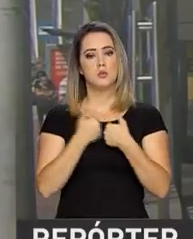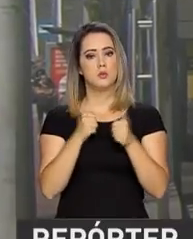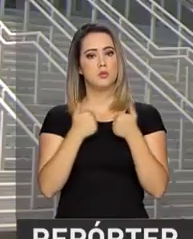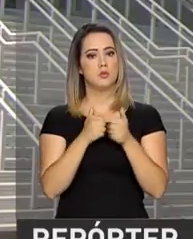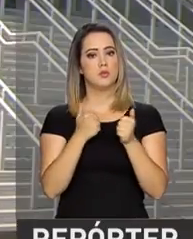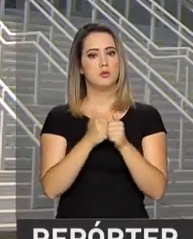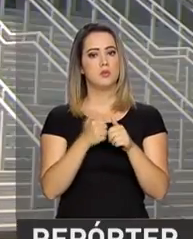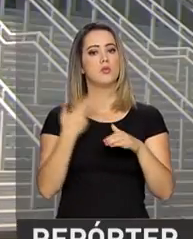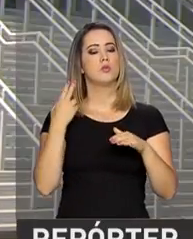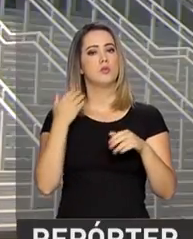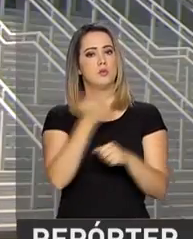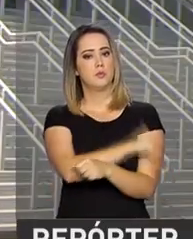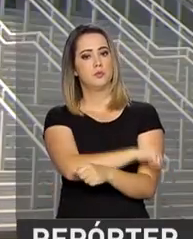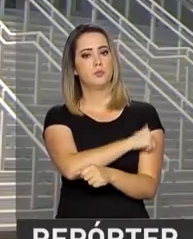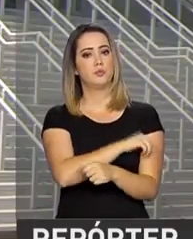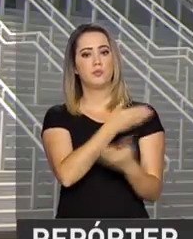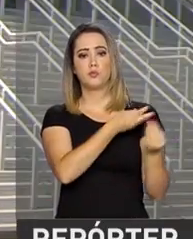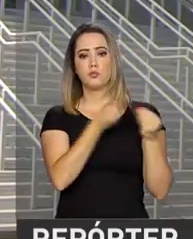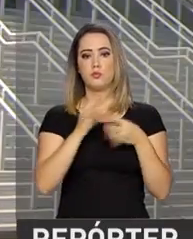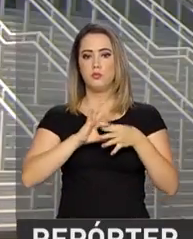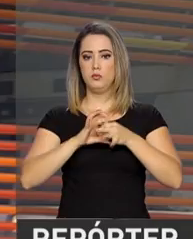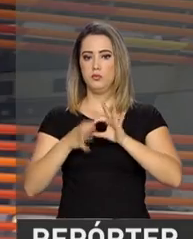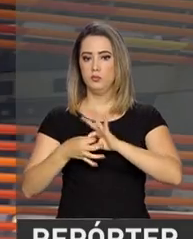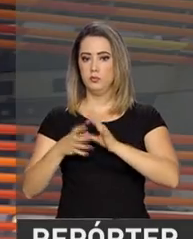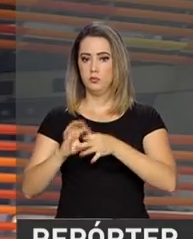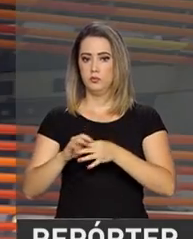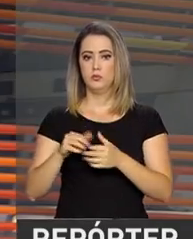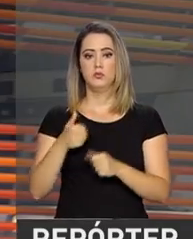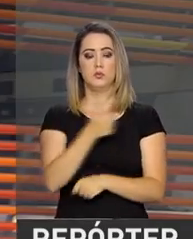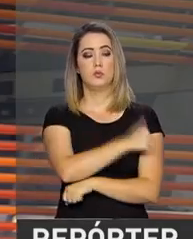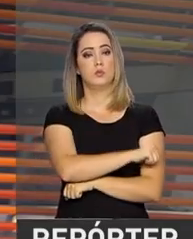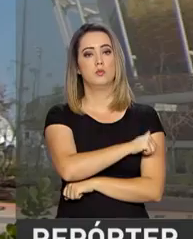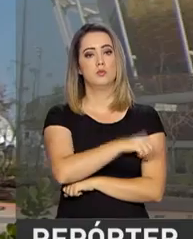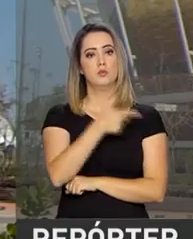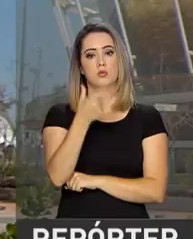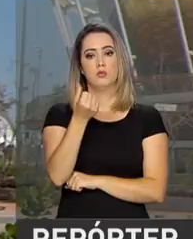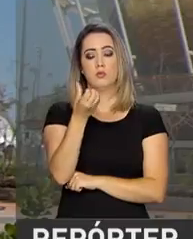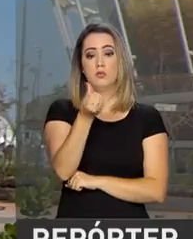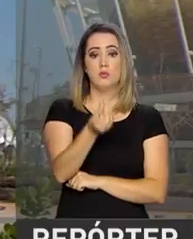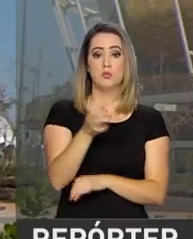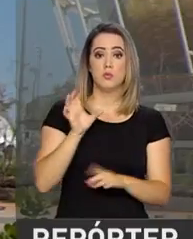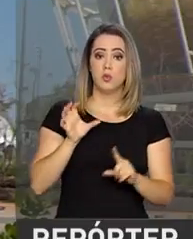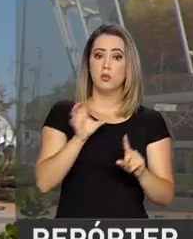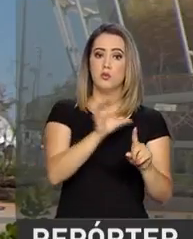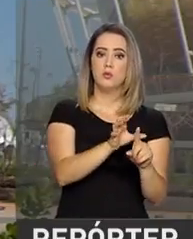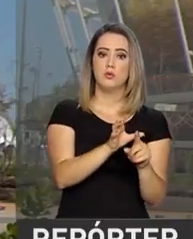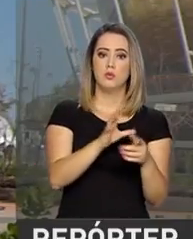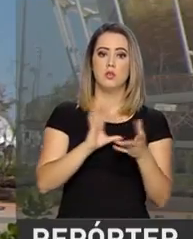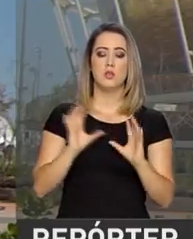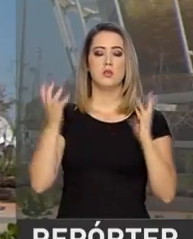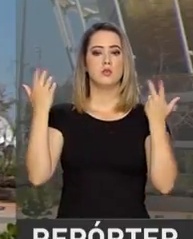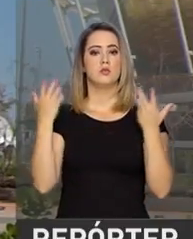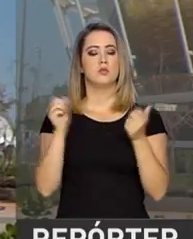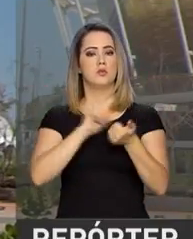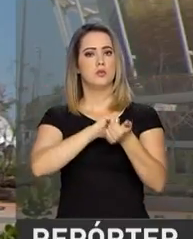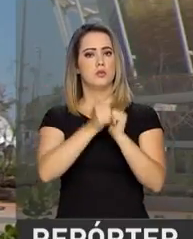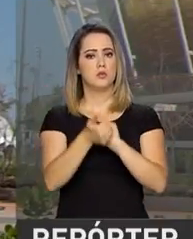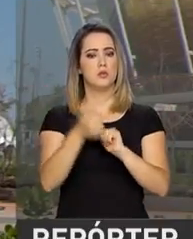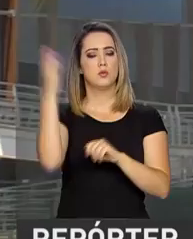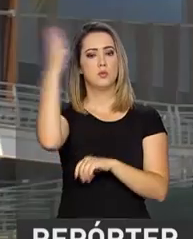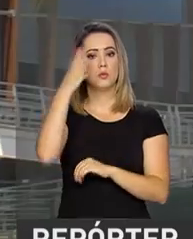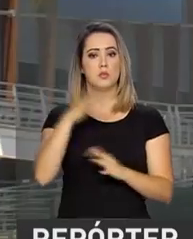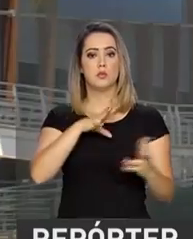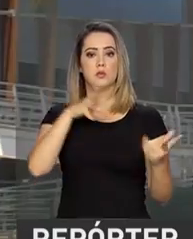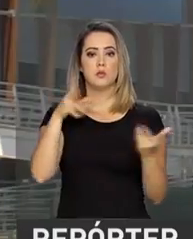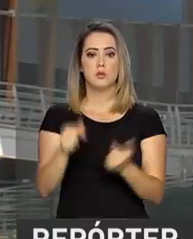Rio de Janeiro são fruto dos Jogos Olímpicos e Paralímpicos Rio 2016. Os impactos dos grandes eventos esportivos no Brasil e no